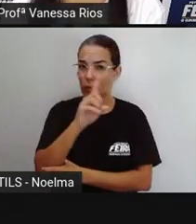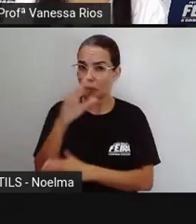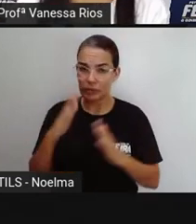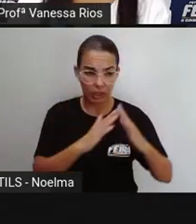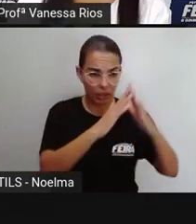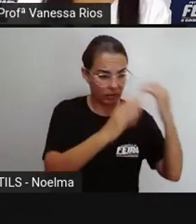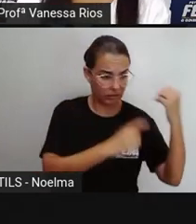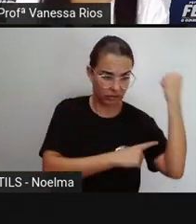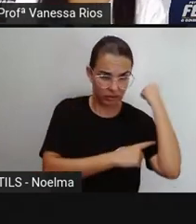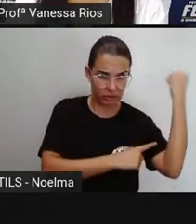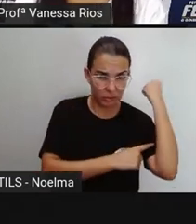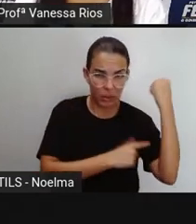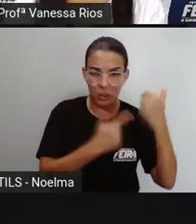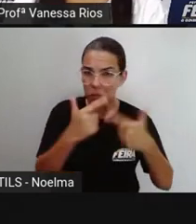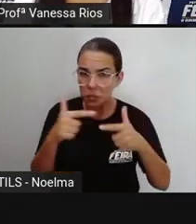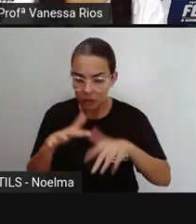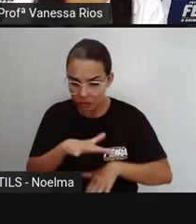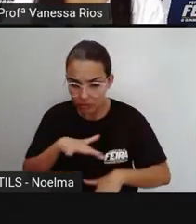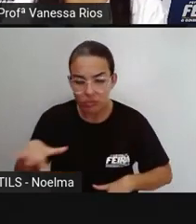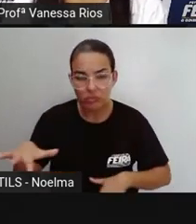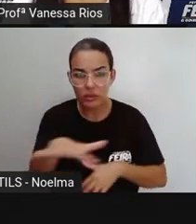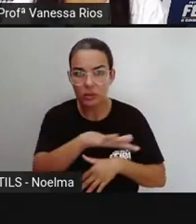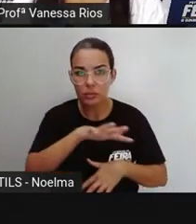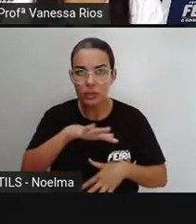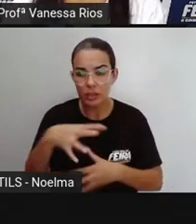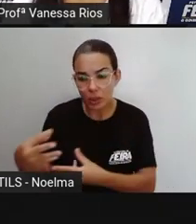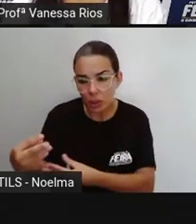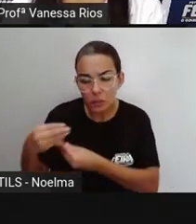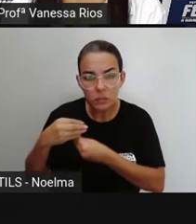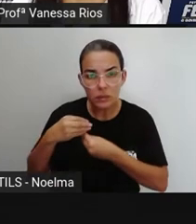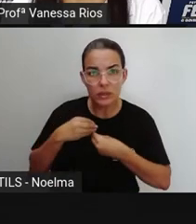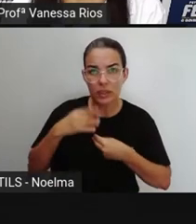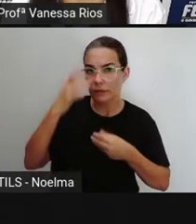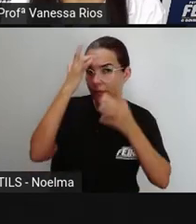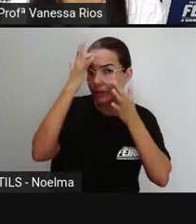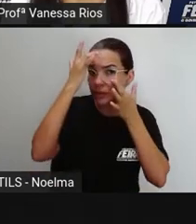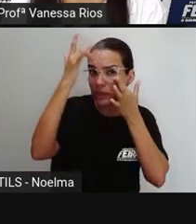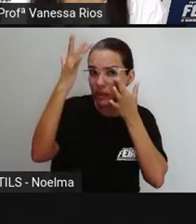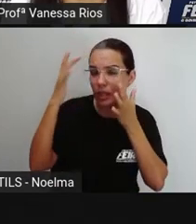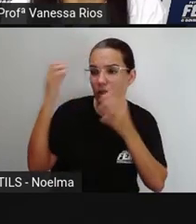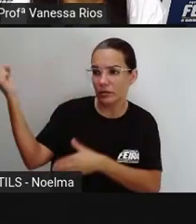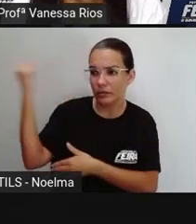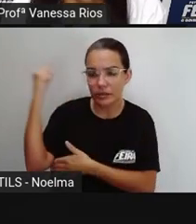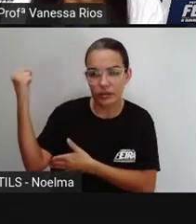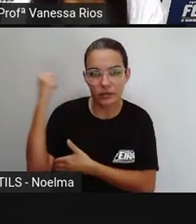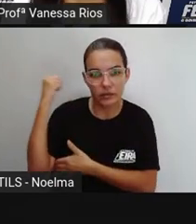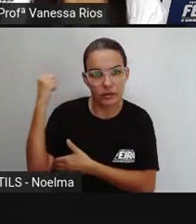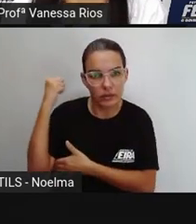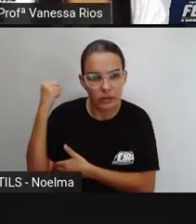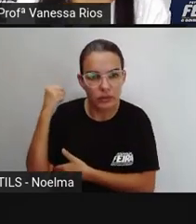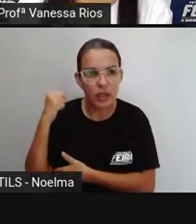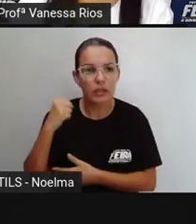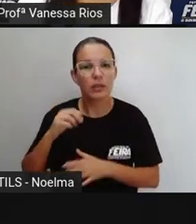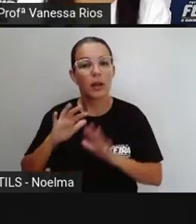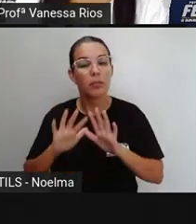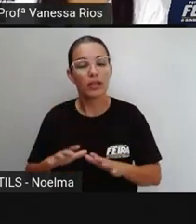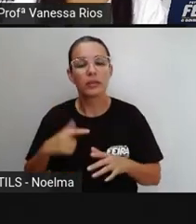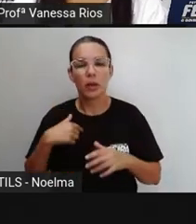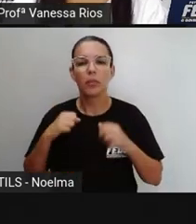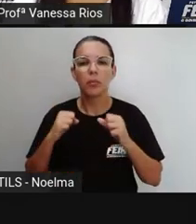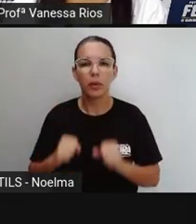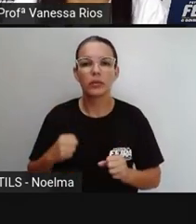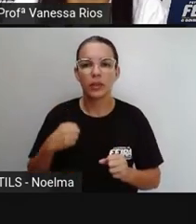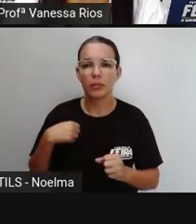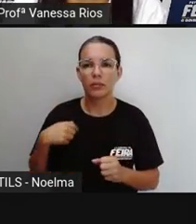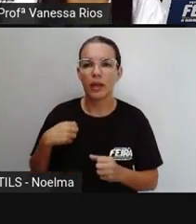academia, se eu não tenho um ambiente que me proporcione aí, fazer exercícios físicos, mas eu posso, através